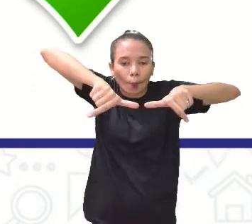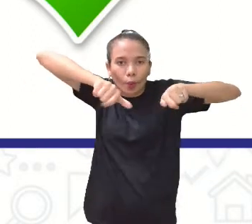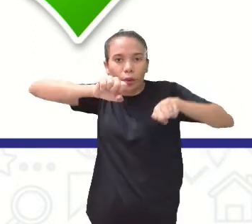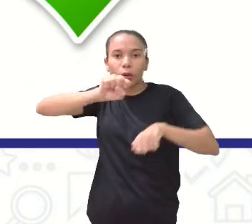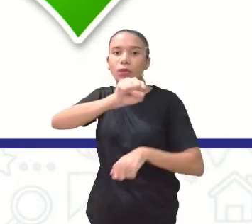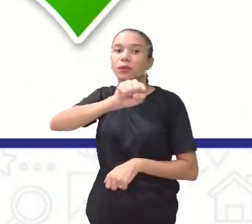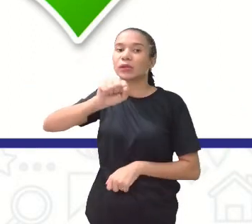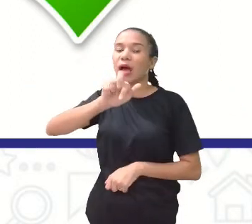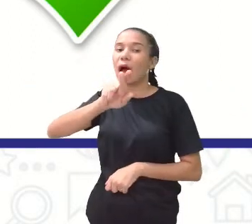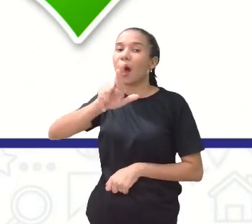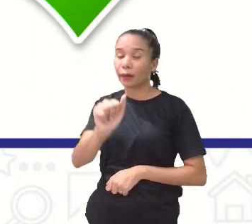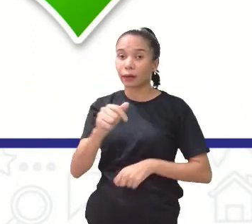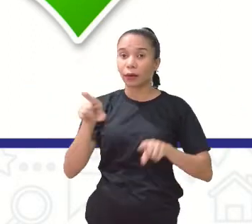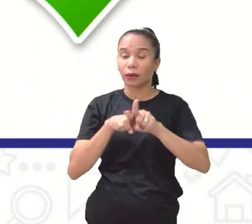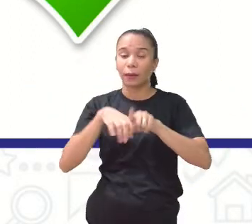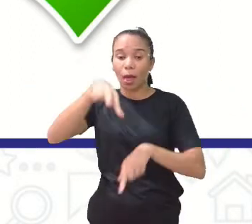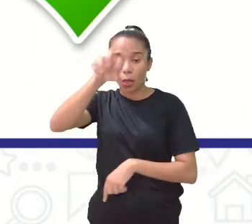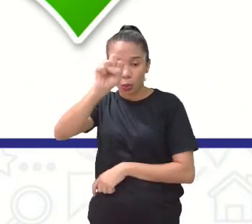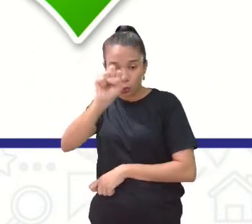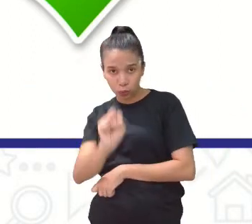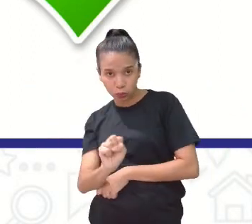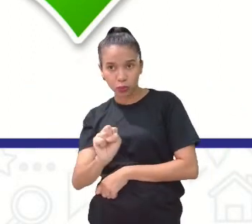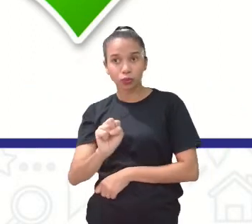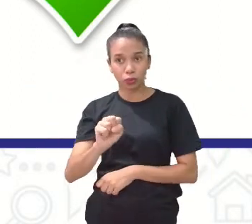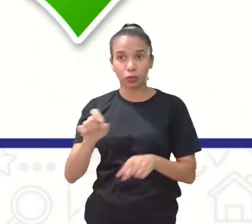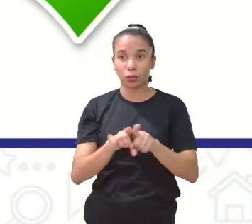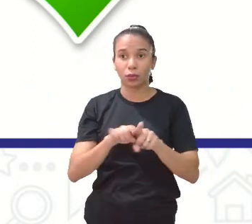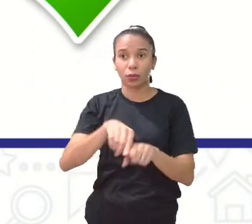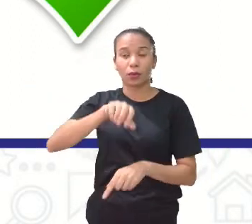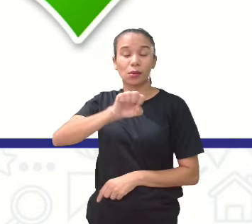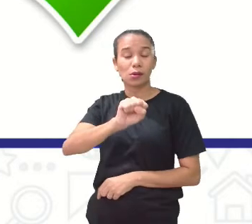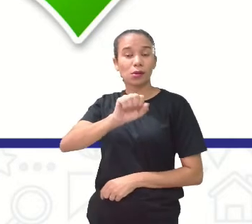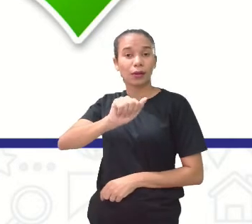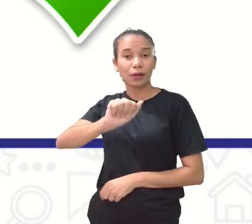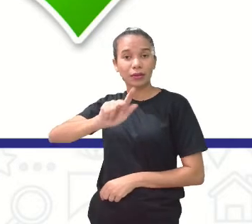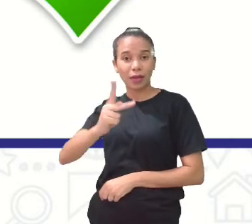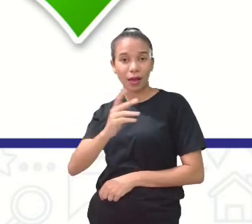Saara, e a parte sul, né, a região do Sahel, né,